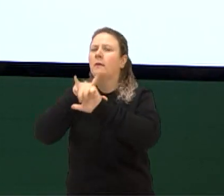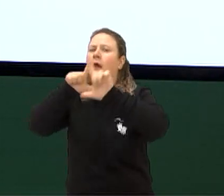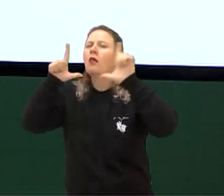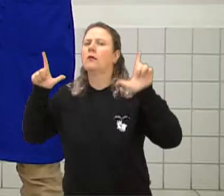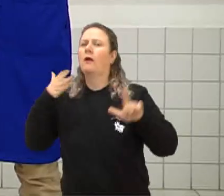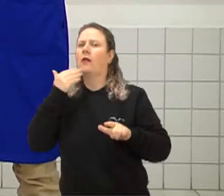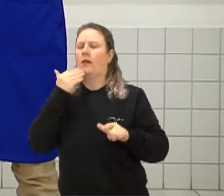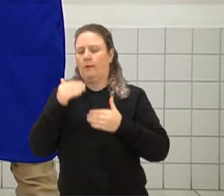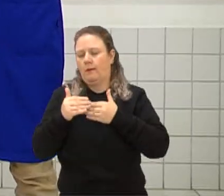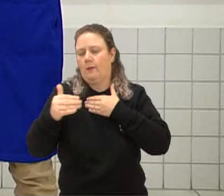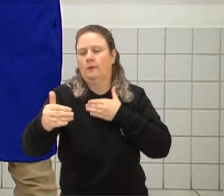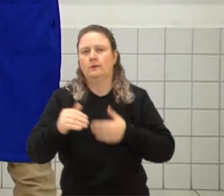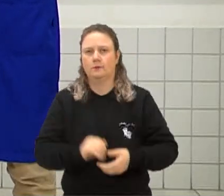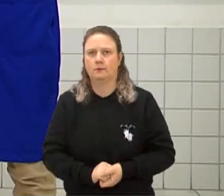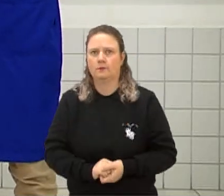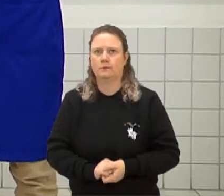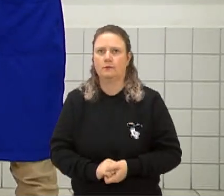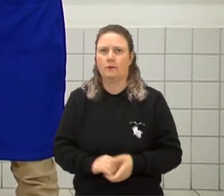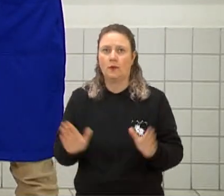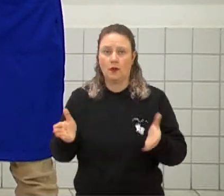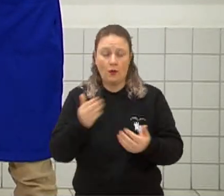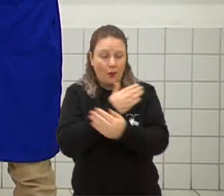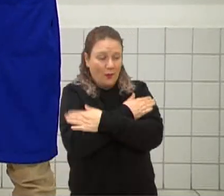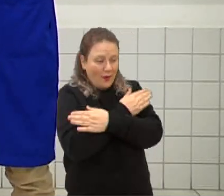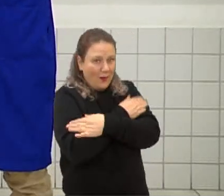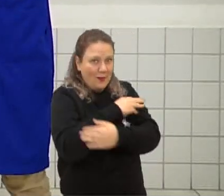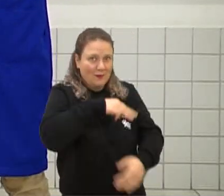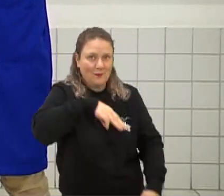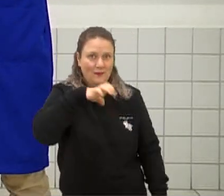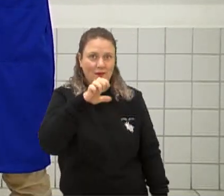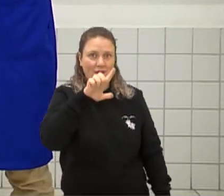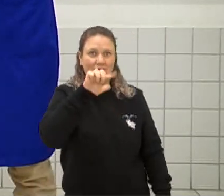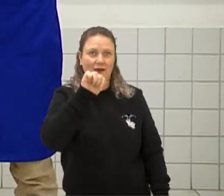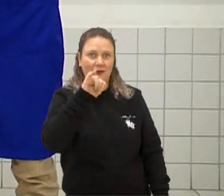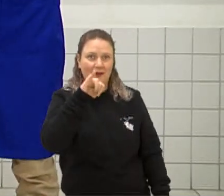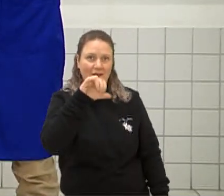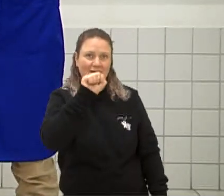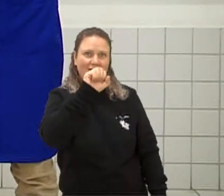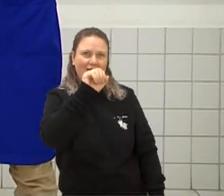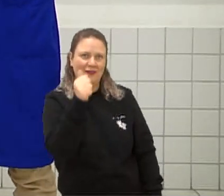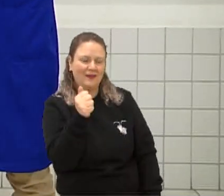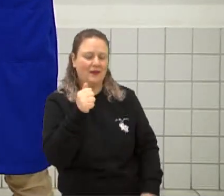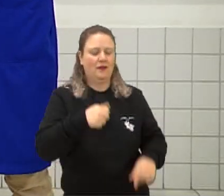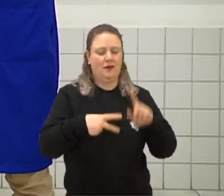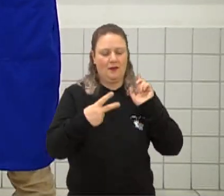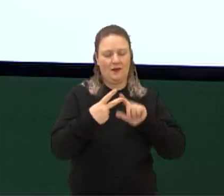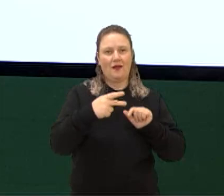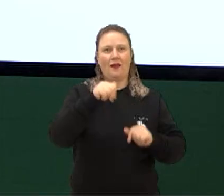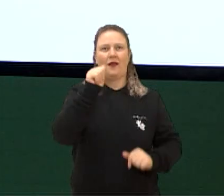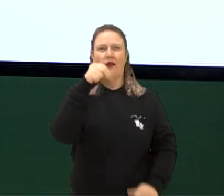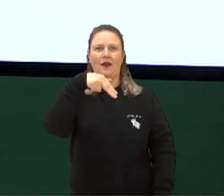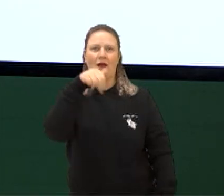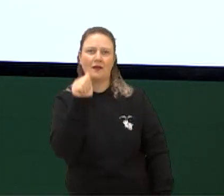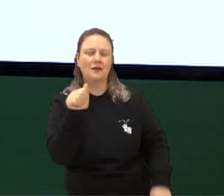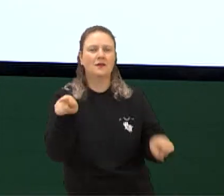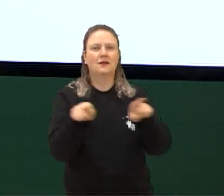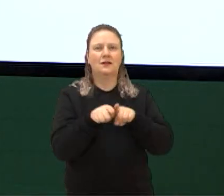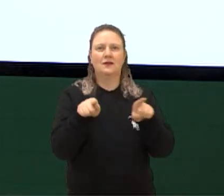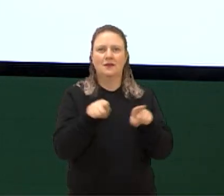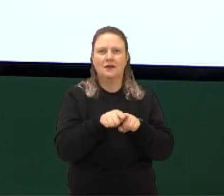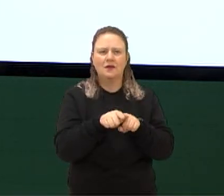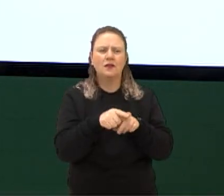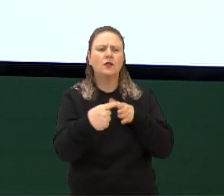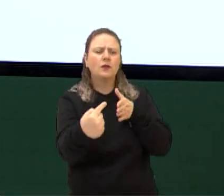tá? Melissa da Silva, aí, um abraço para você. Ana Batista, ela fez